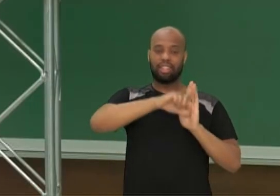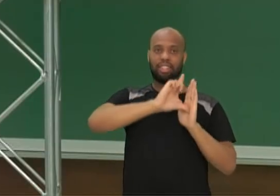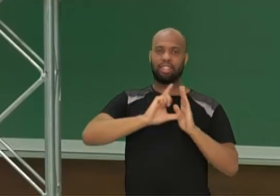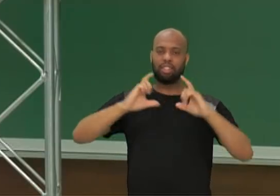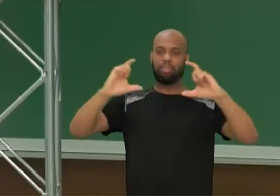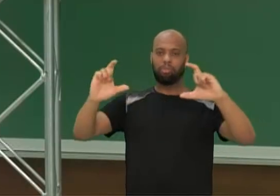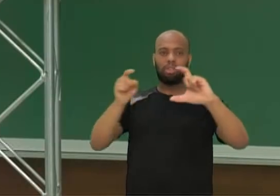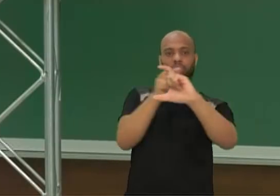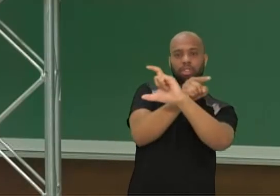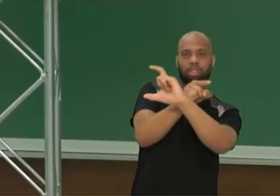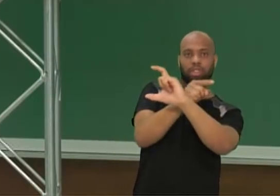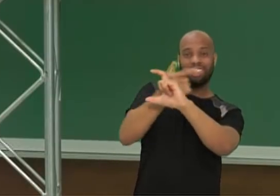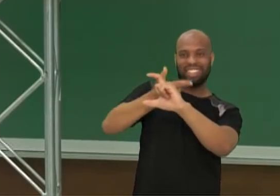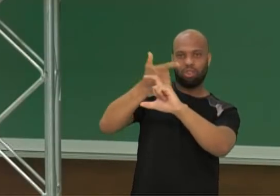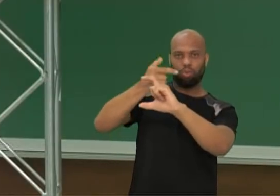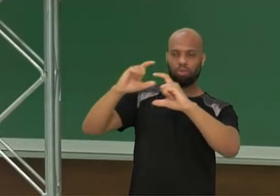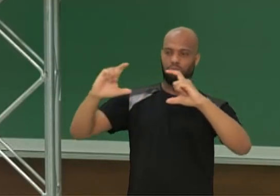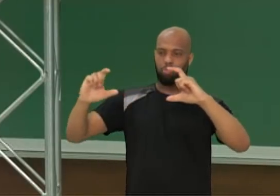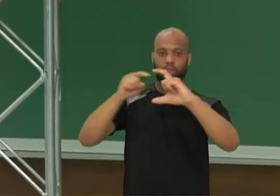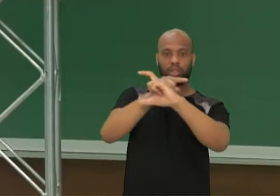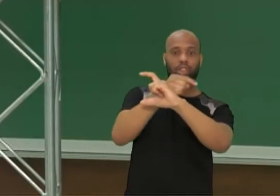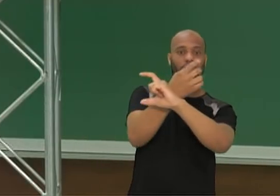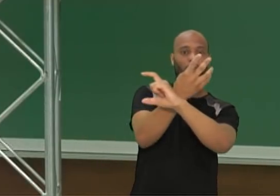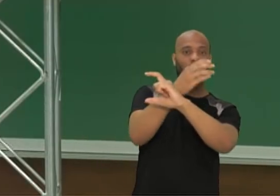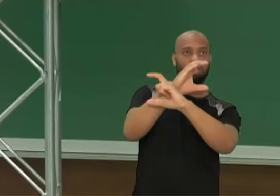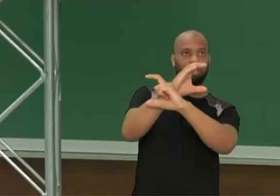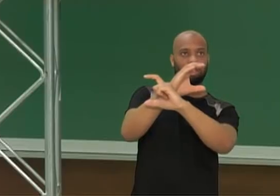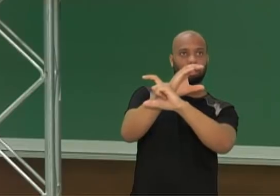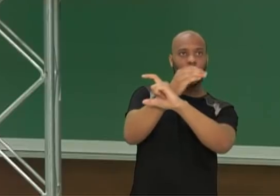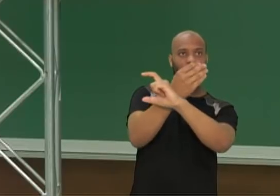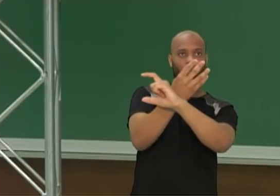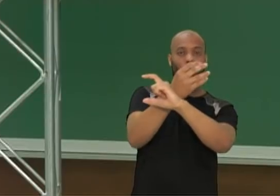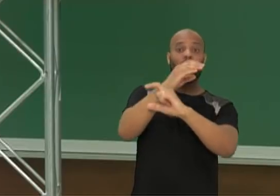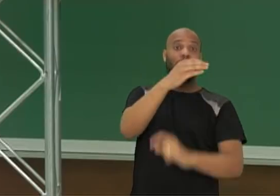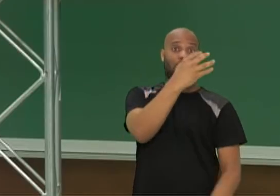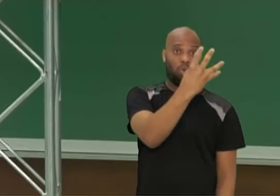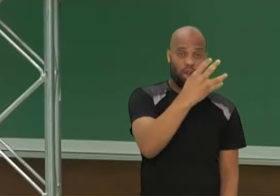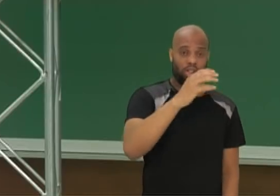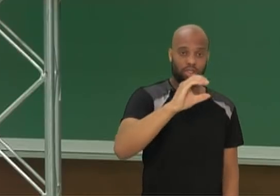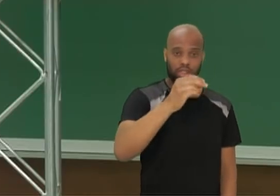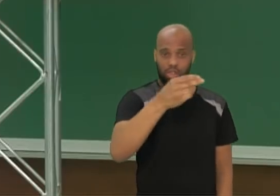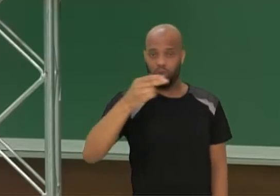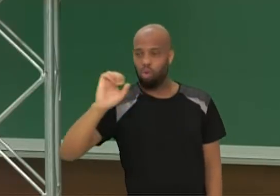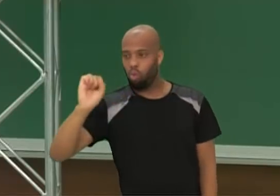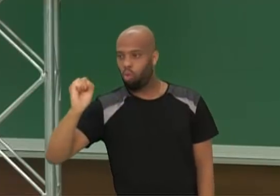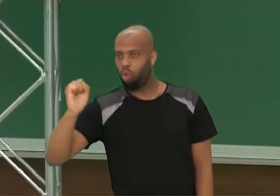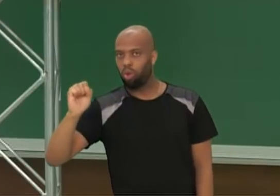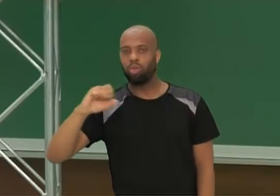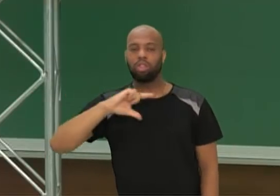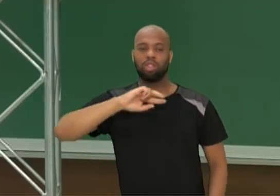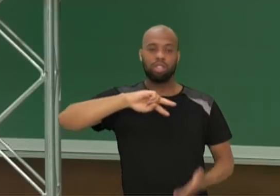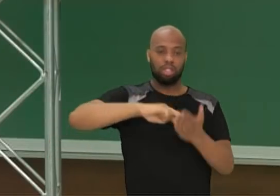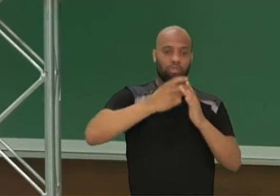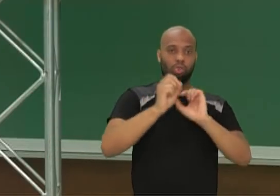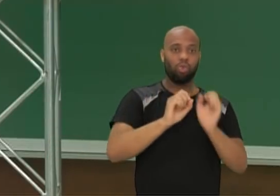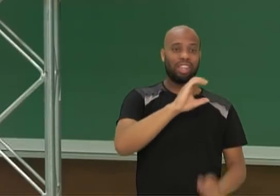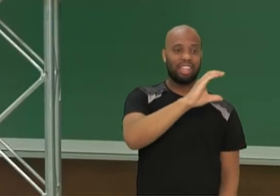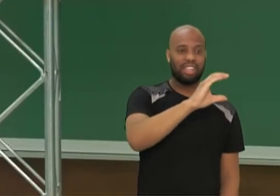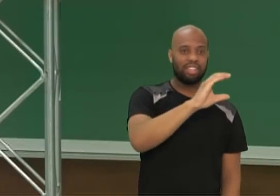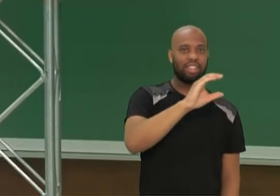parênteses no segundo membro é 4c. Se 4c vale 8, a gente vai concluir que o c